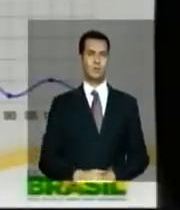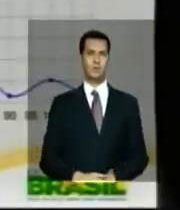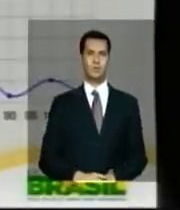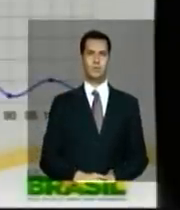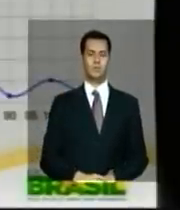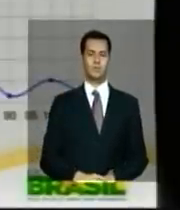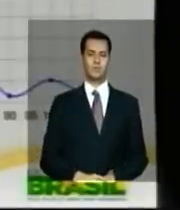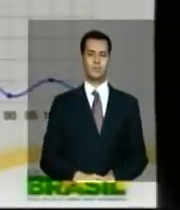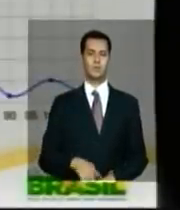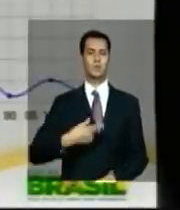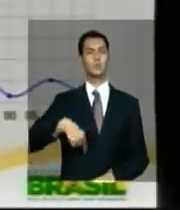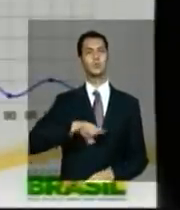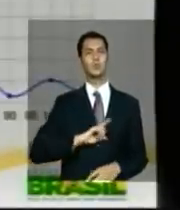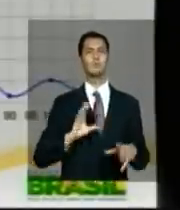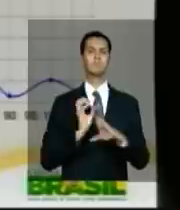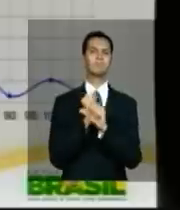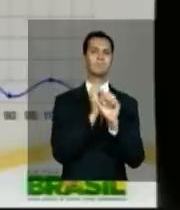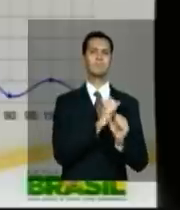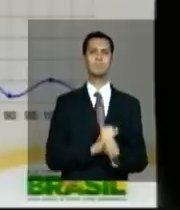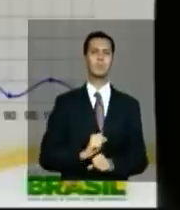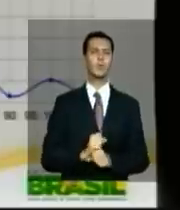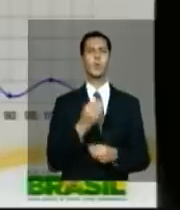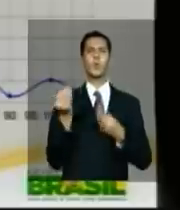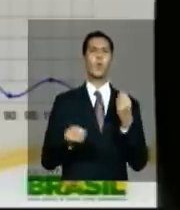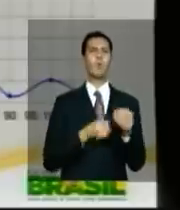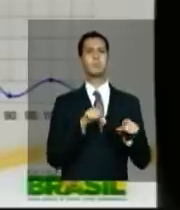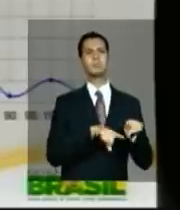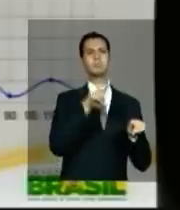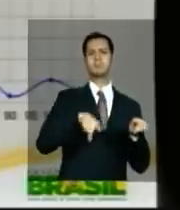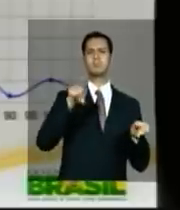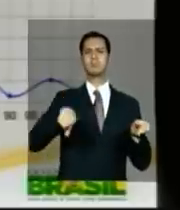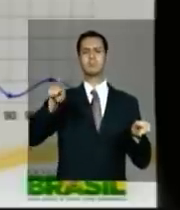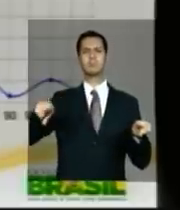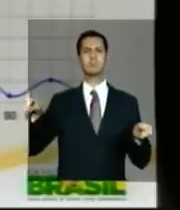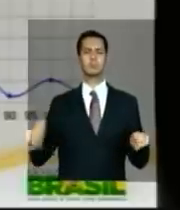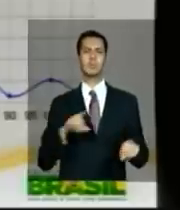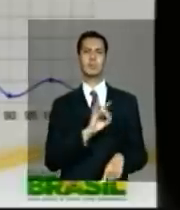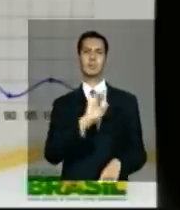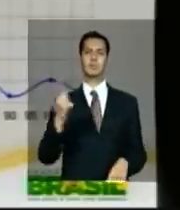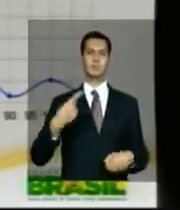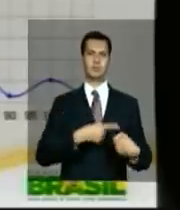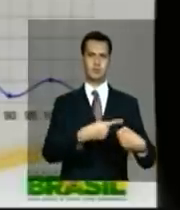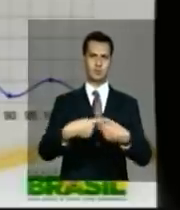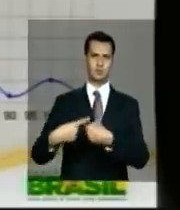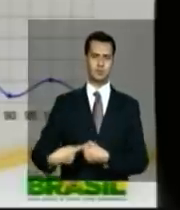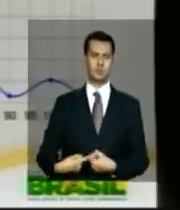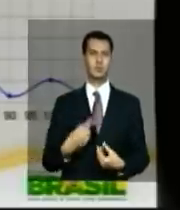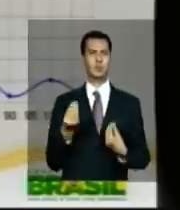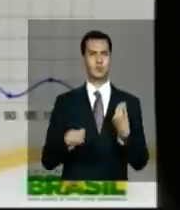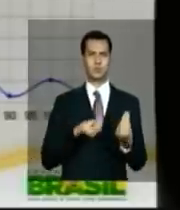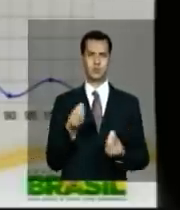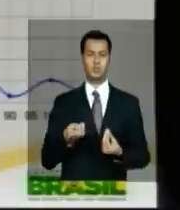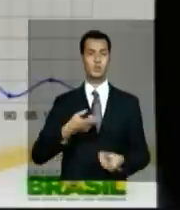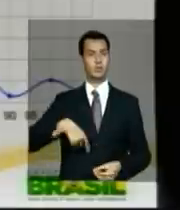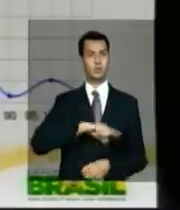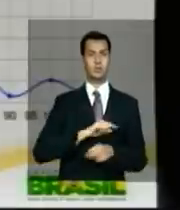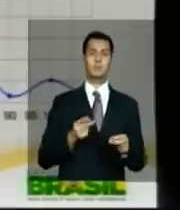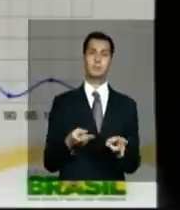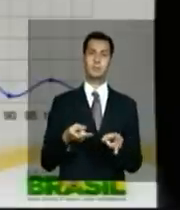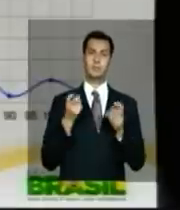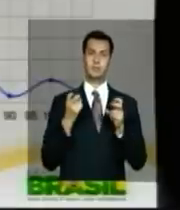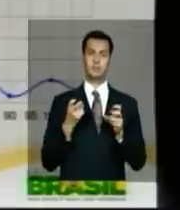para perceber como é que estava a distribuição de módulos fiscais nos municípios em função da sua amplitude e percebemos